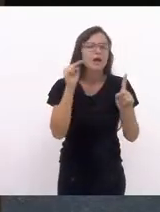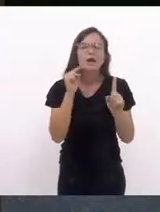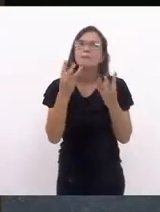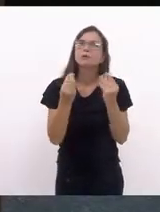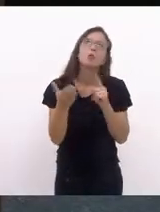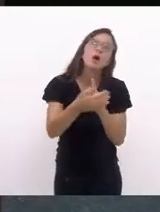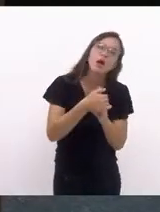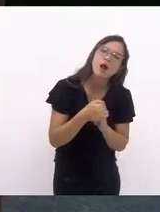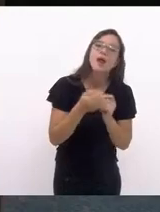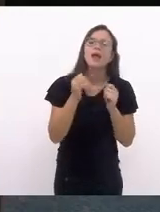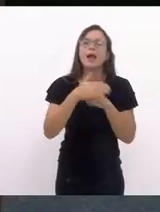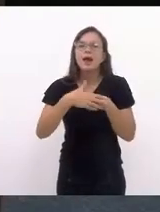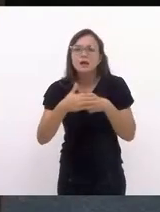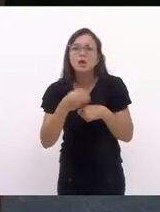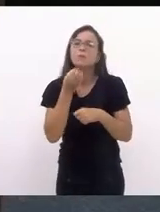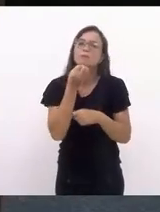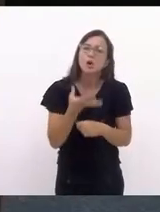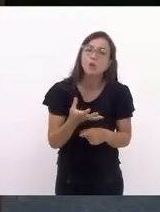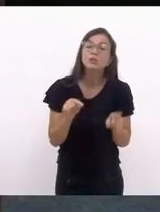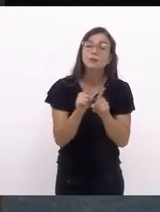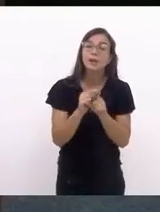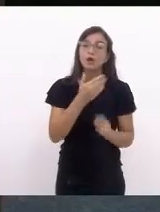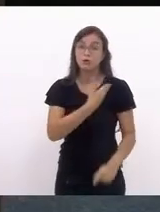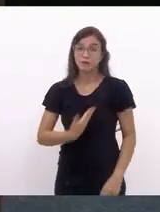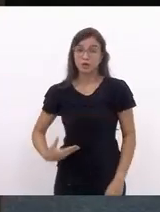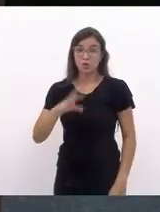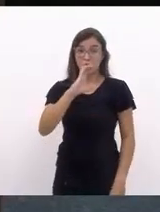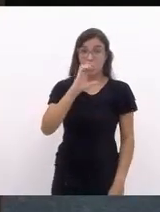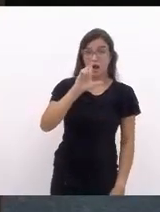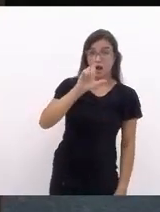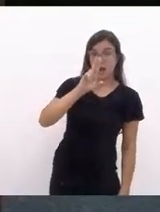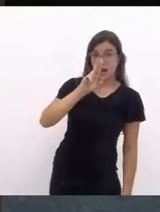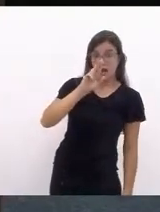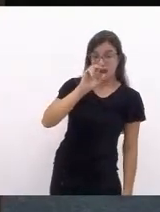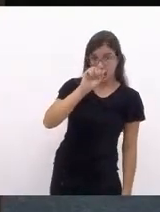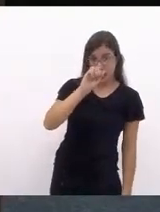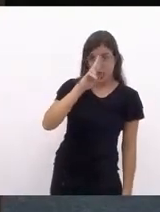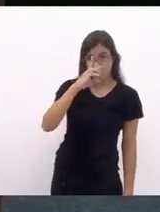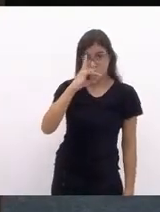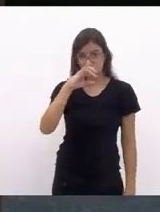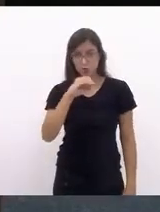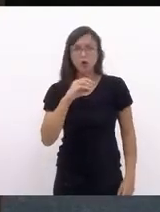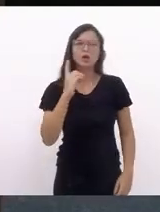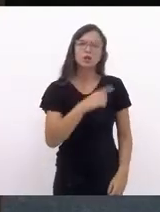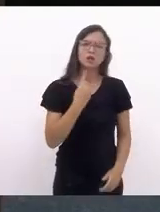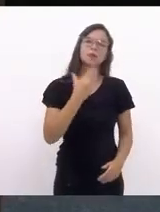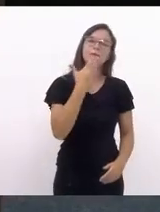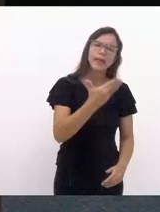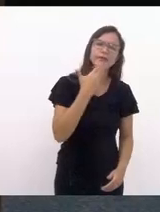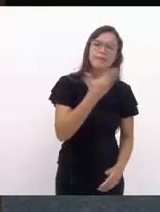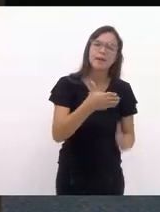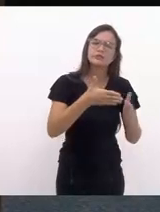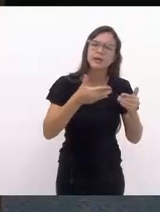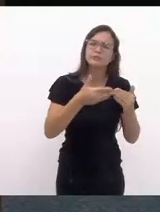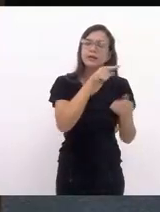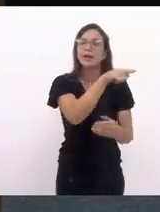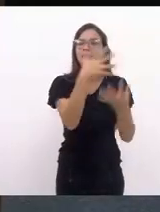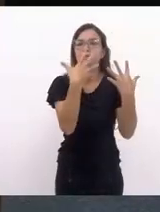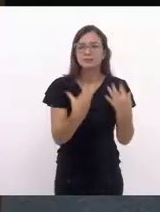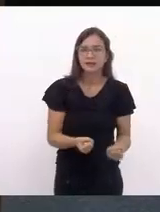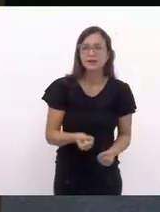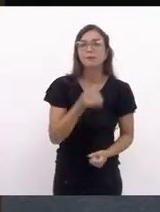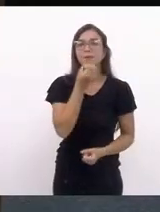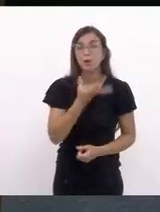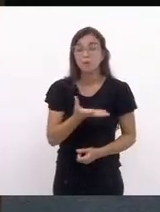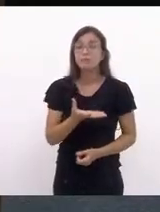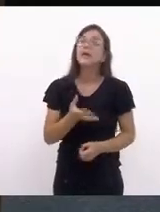compreensivo ao Governador Cláudio Cássio também por atender nossas faltas evidentemente o ultimate que muitas